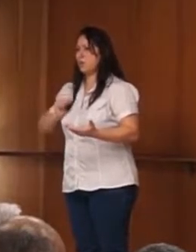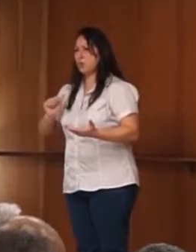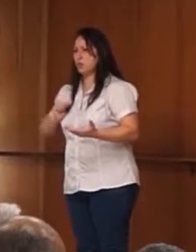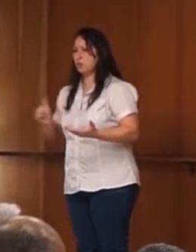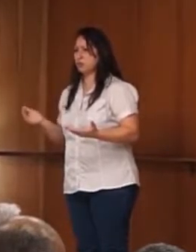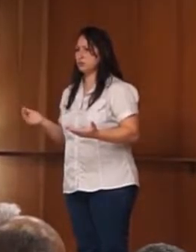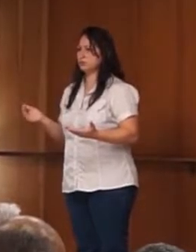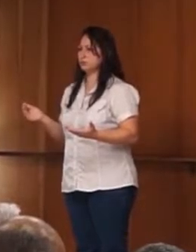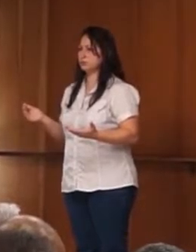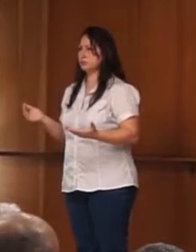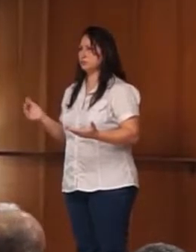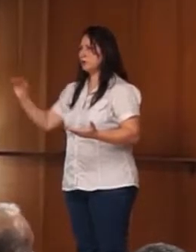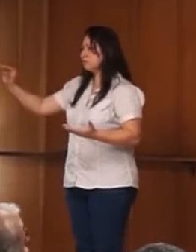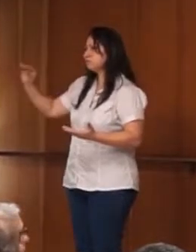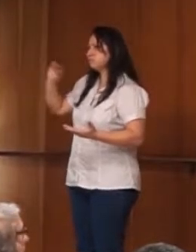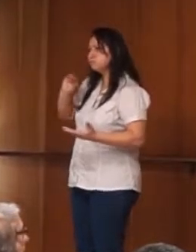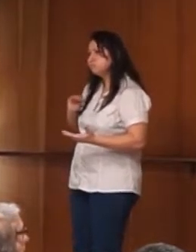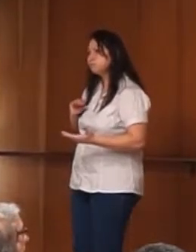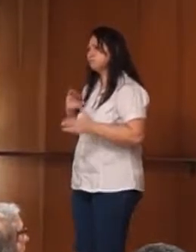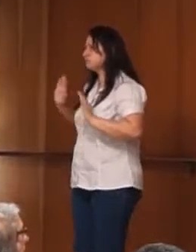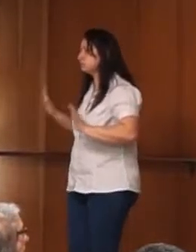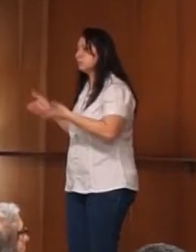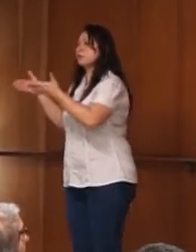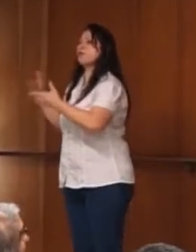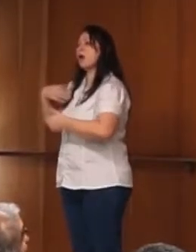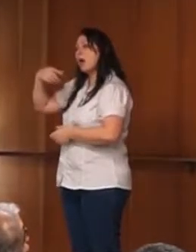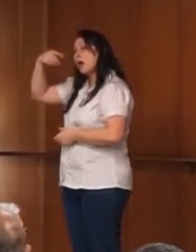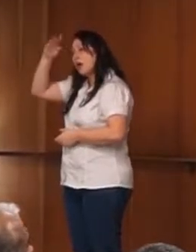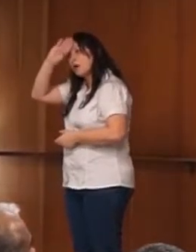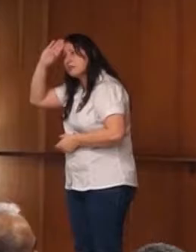Bolsa do ponto de vista acadêmico, né?